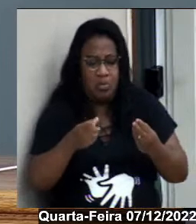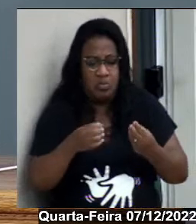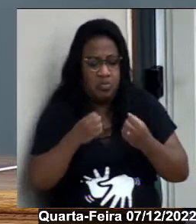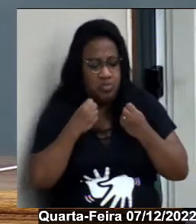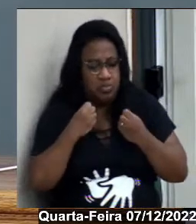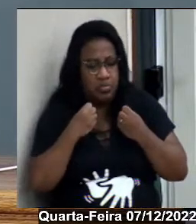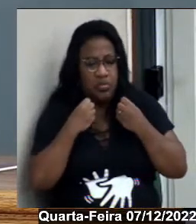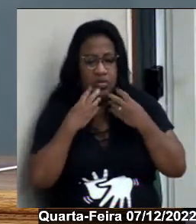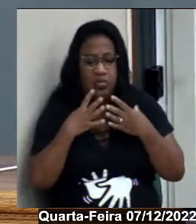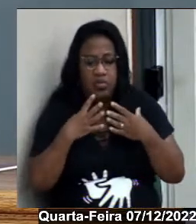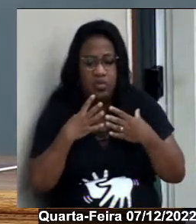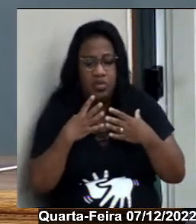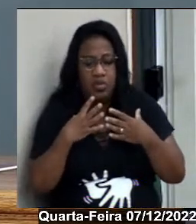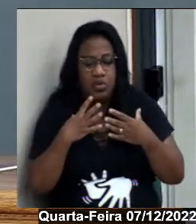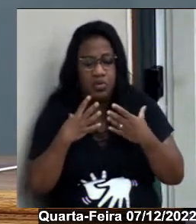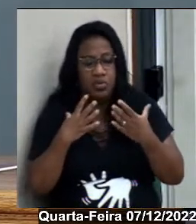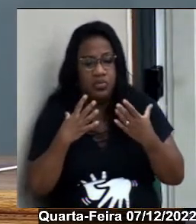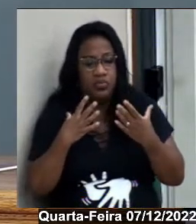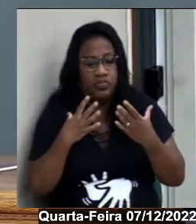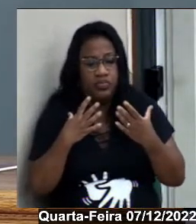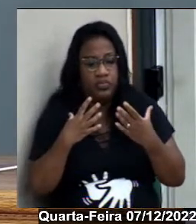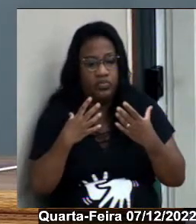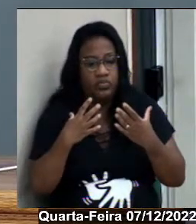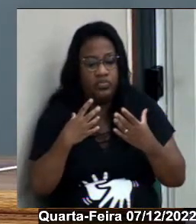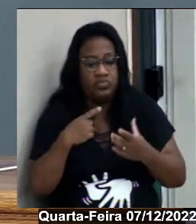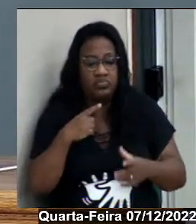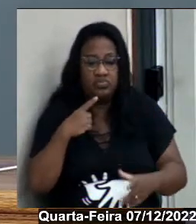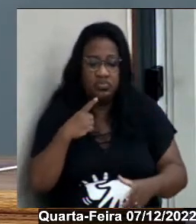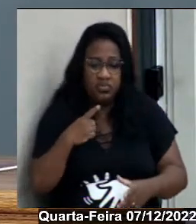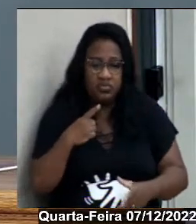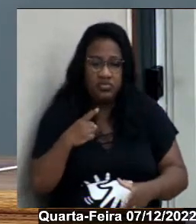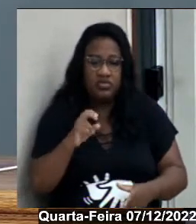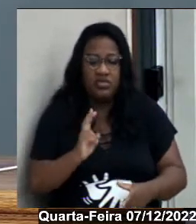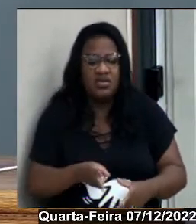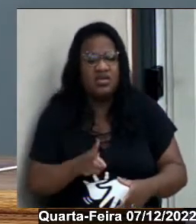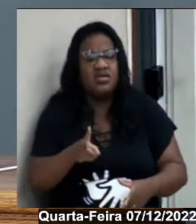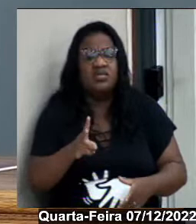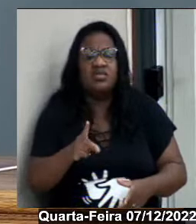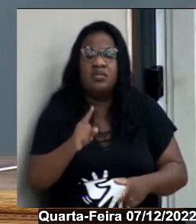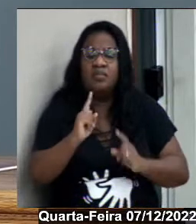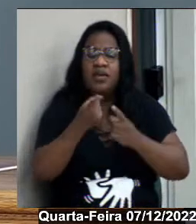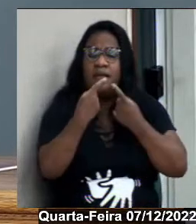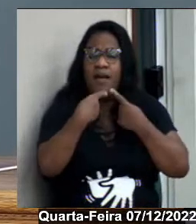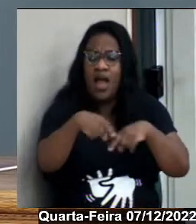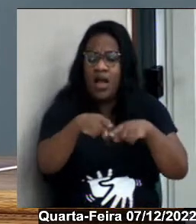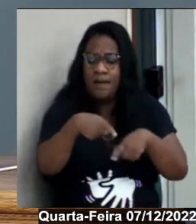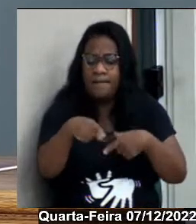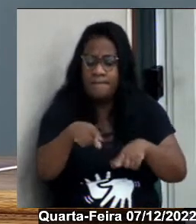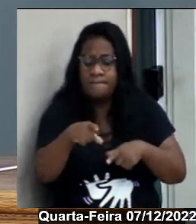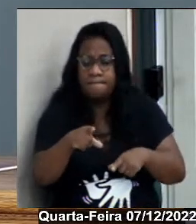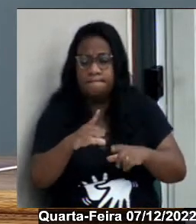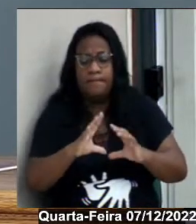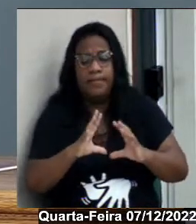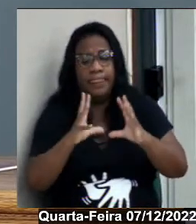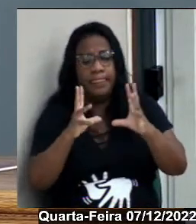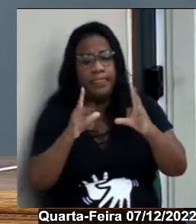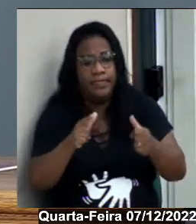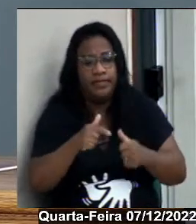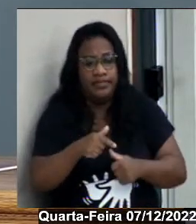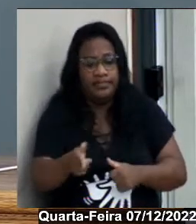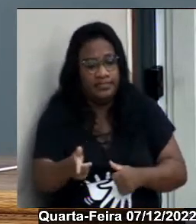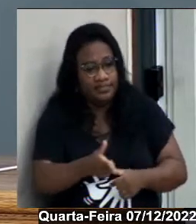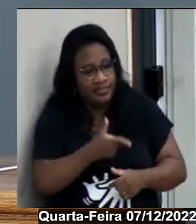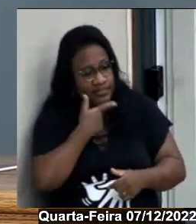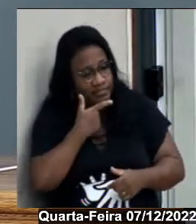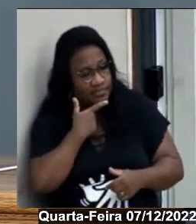senhor tinha que saber que usar aí, em vez do microfone, um estilingue. O senhor taca a pedra em todo mundo, que o senhor é especialista nisso. Eu acho engraçado que